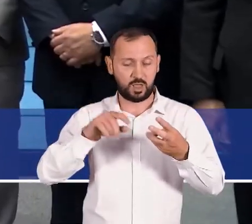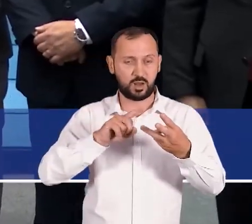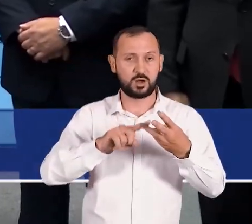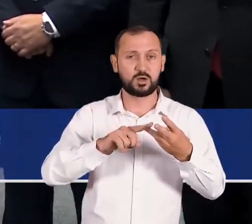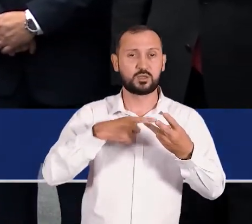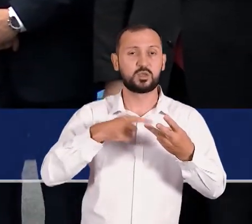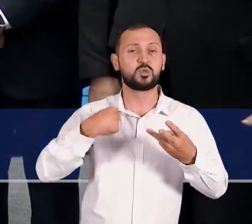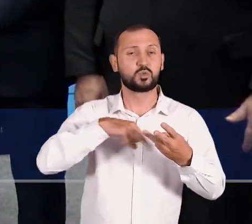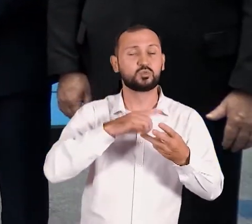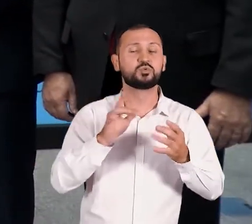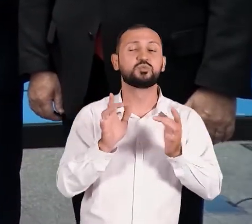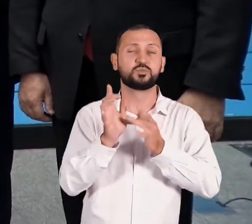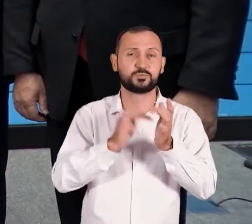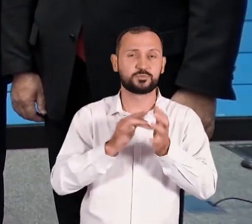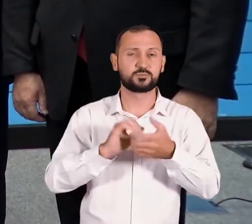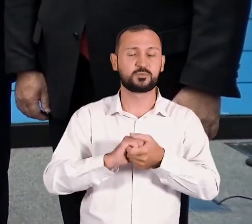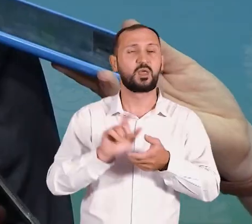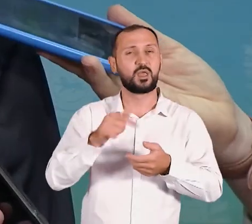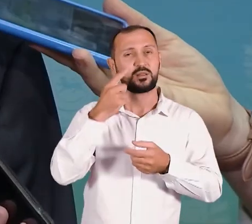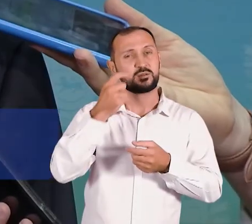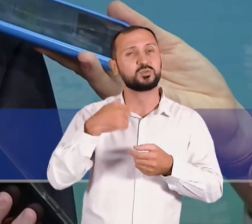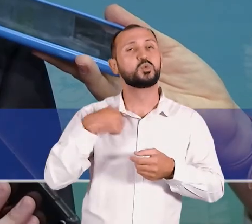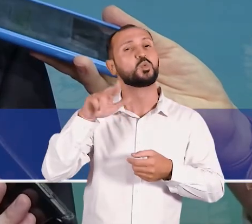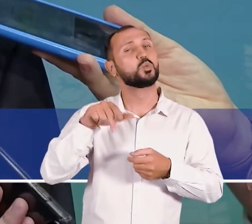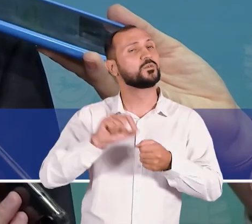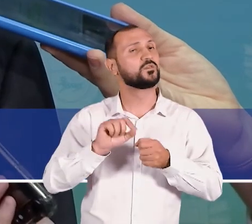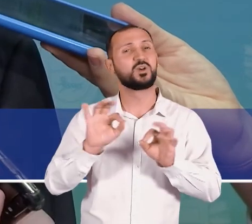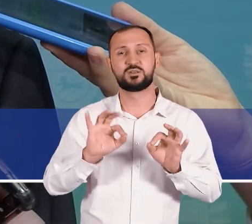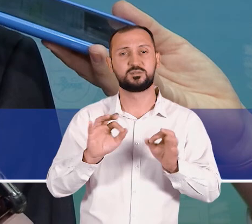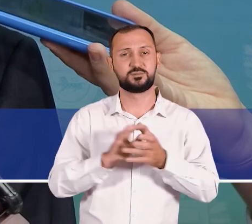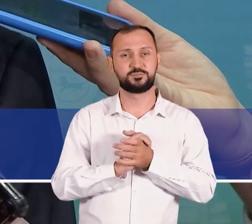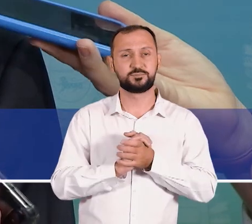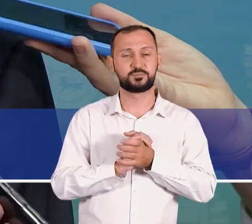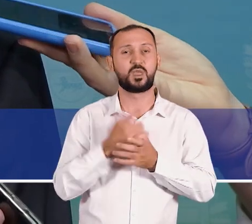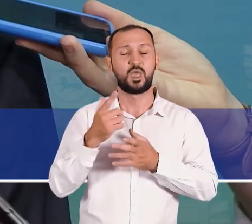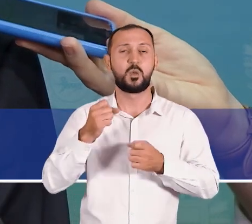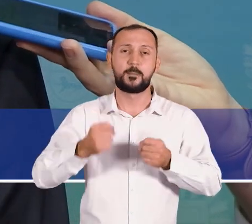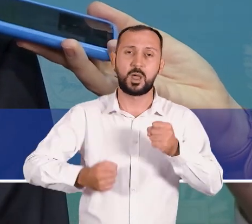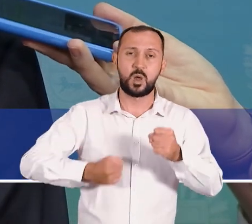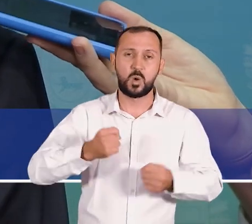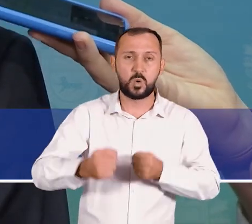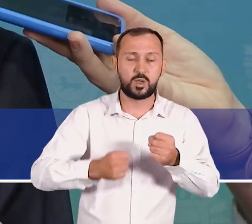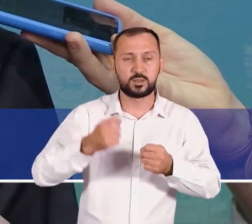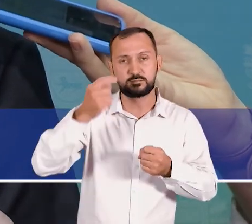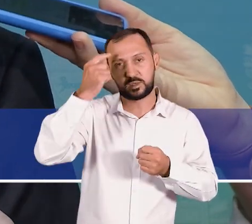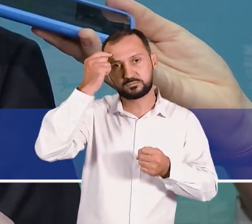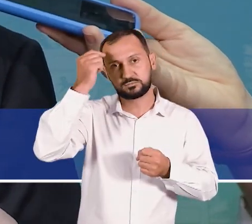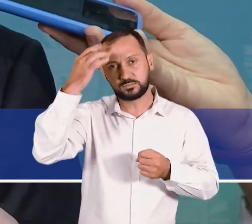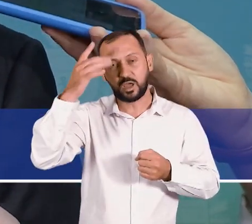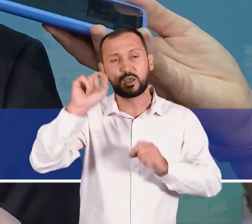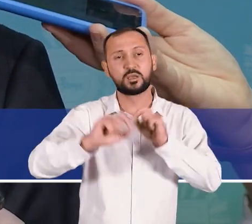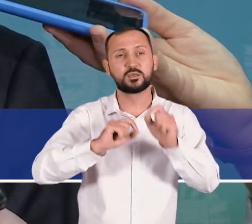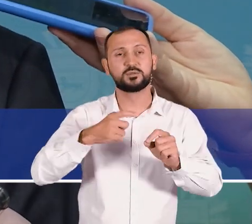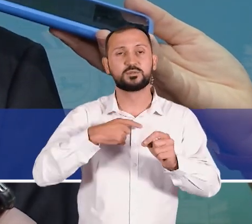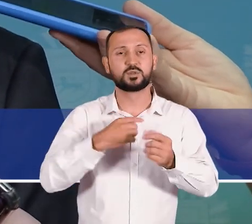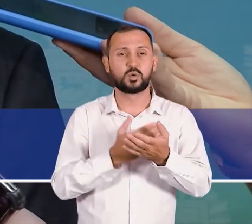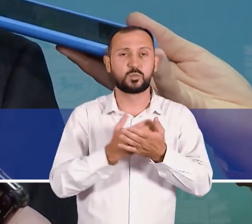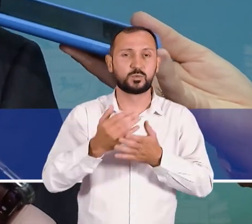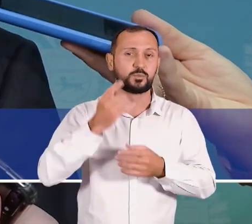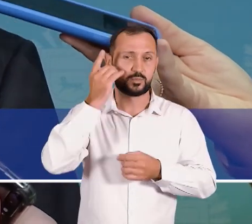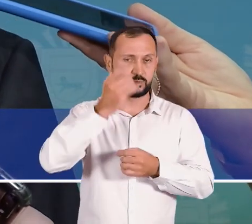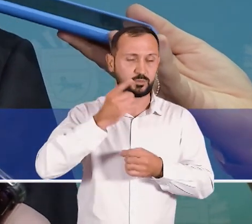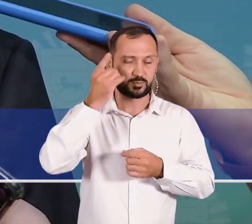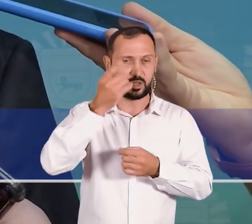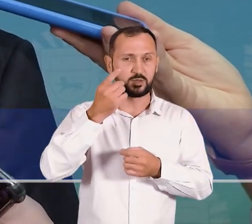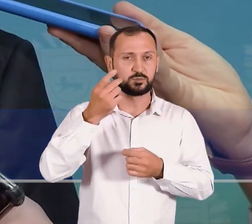e o Instituto Semear Mais com Cristo. Foi uma coisa muito interessante, a gente nunca tinha feito. É uma corrida, uma ideia que foi